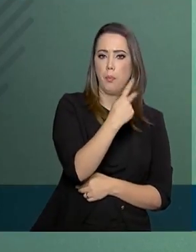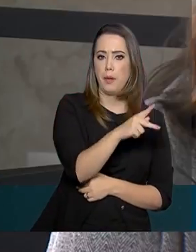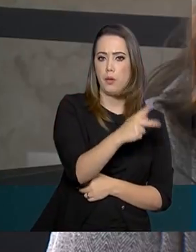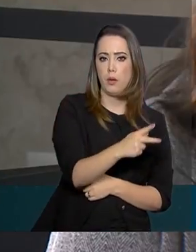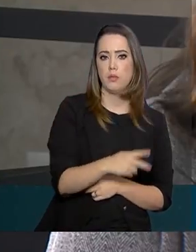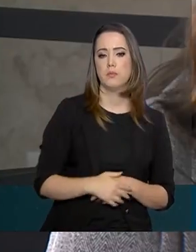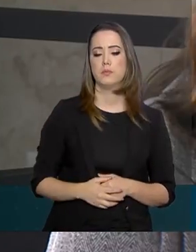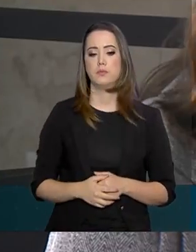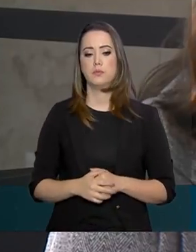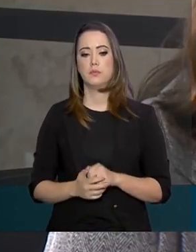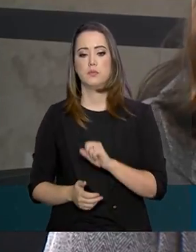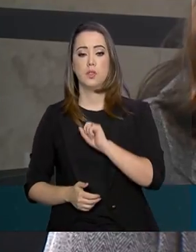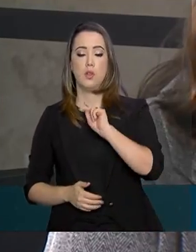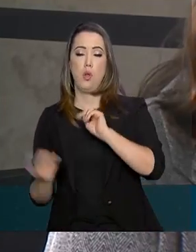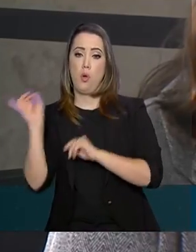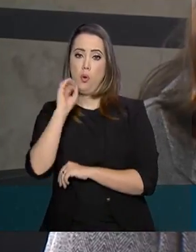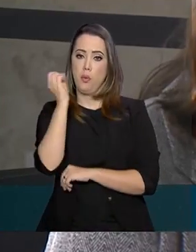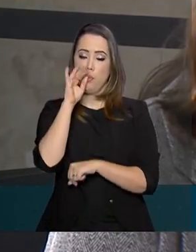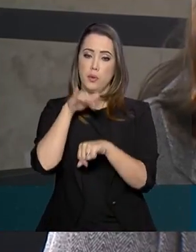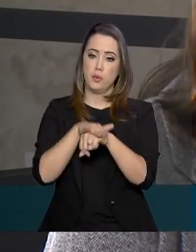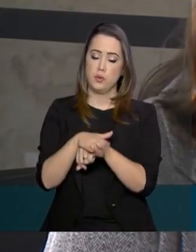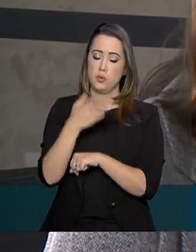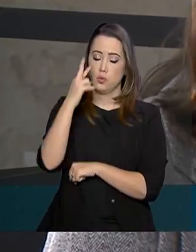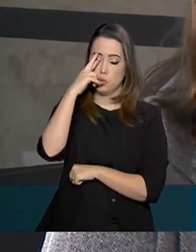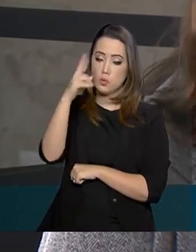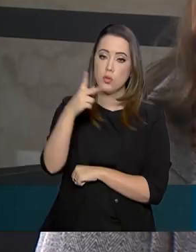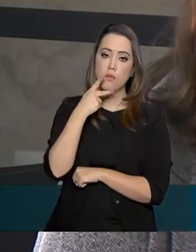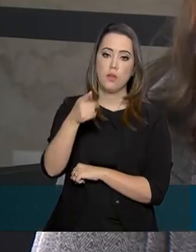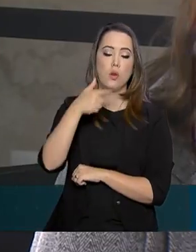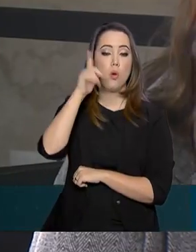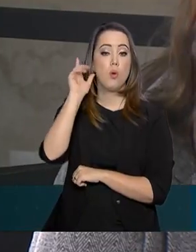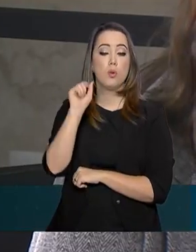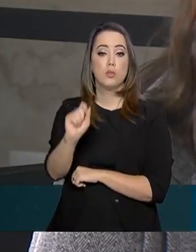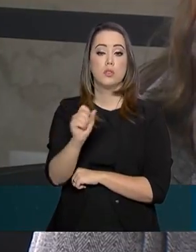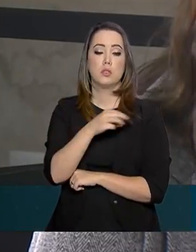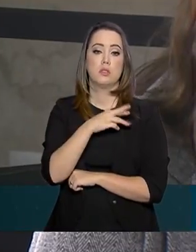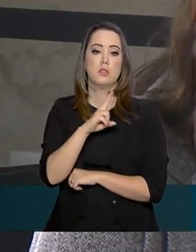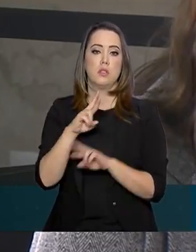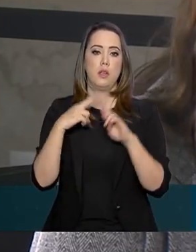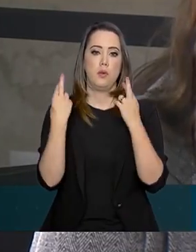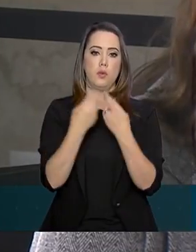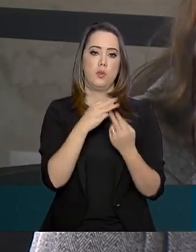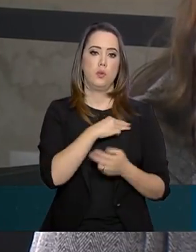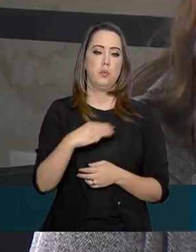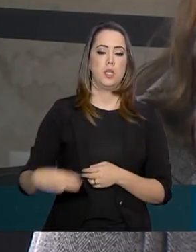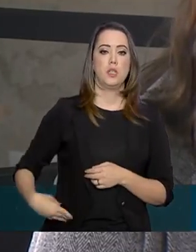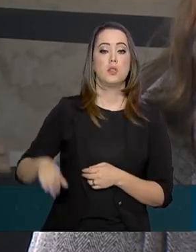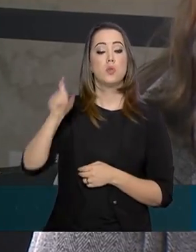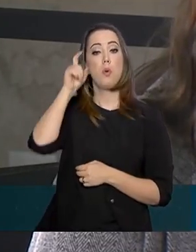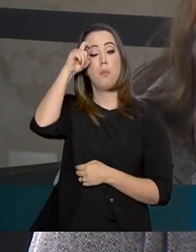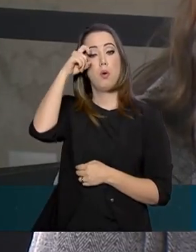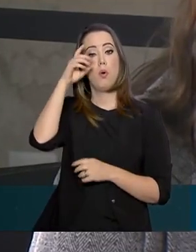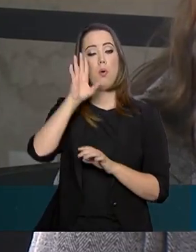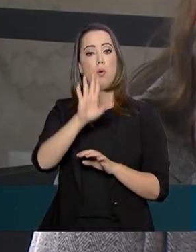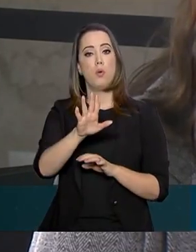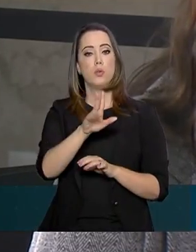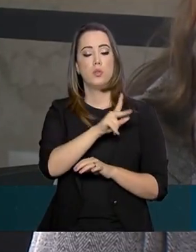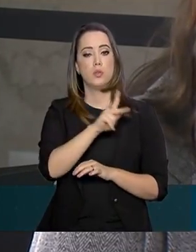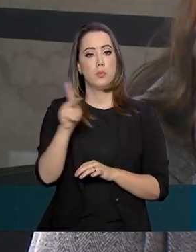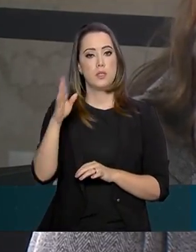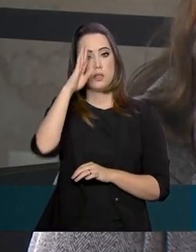é porta voz boa noite é o senhor falou ontem da reunião do ministro moro com o presidente os funcionários só que na hora não tinha